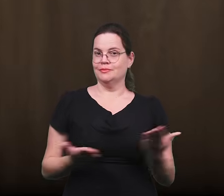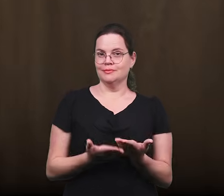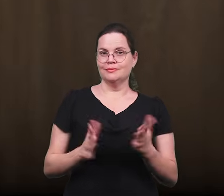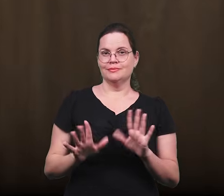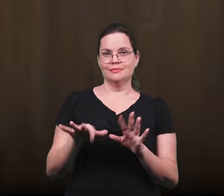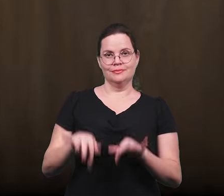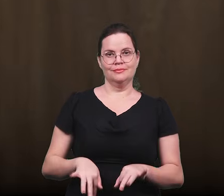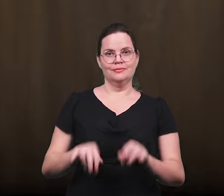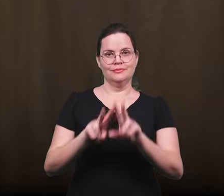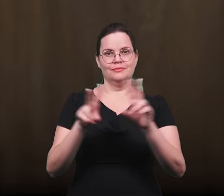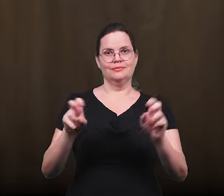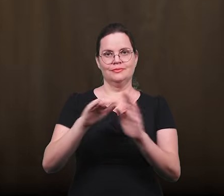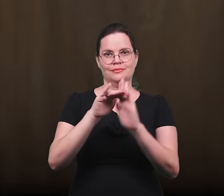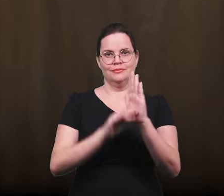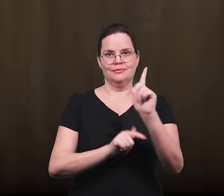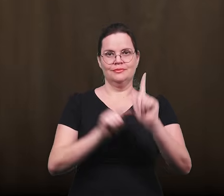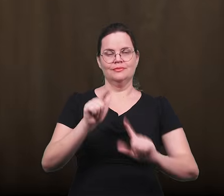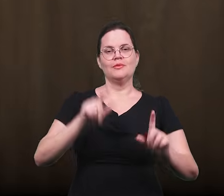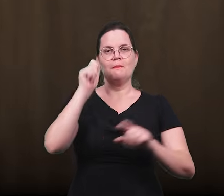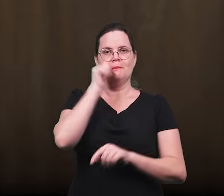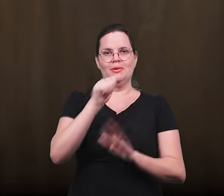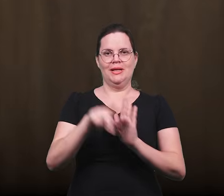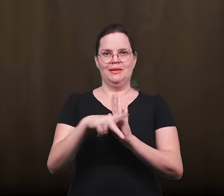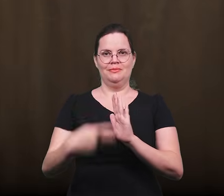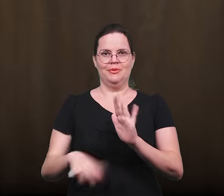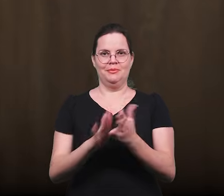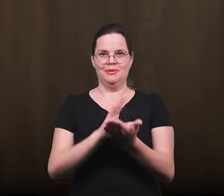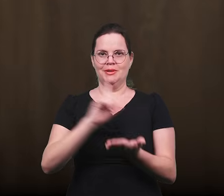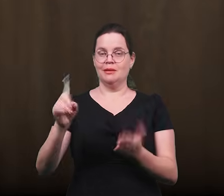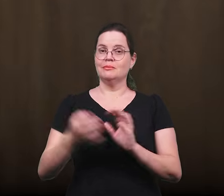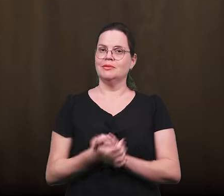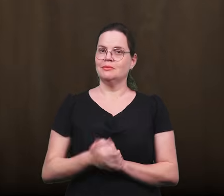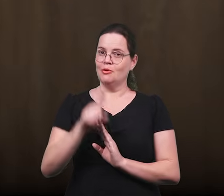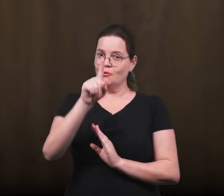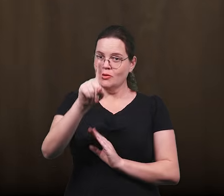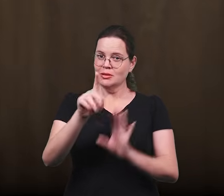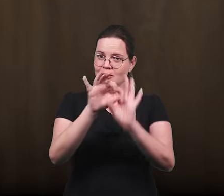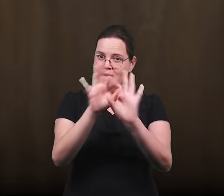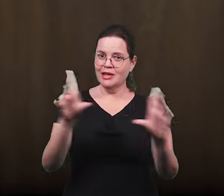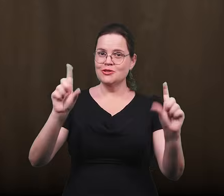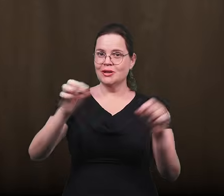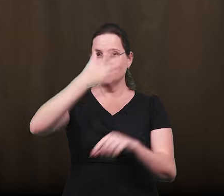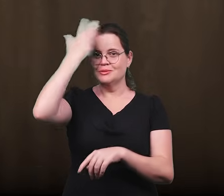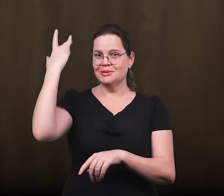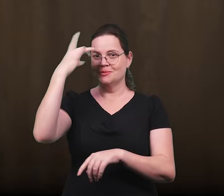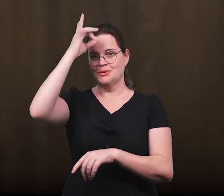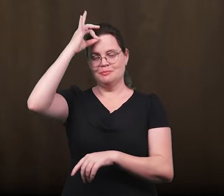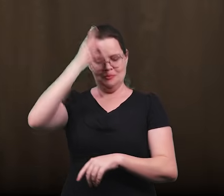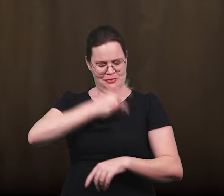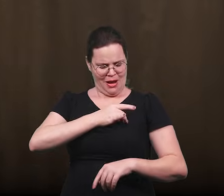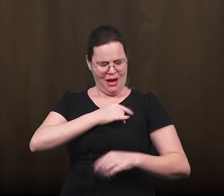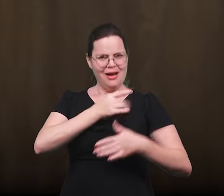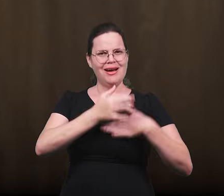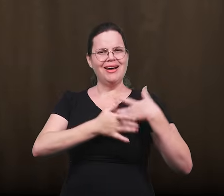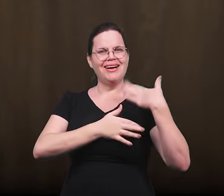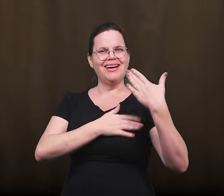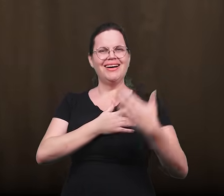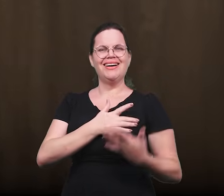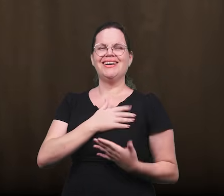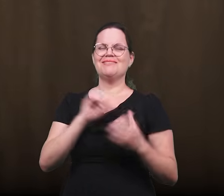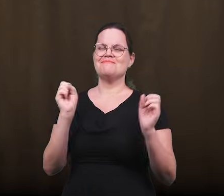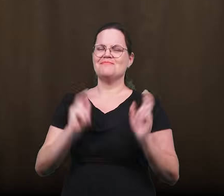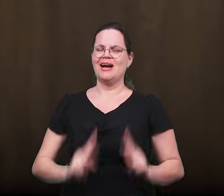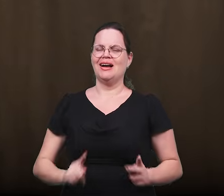de mais um programa Mulheres Bíblicas. Permita que as águas vivas de Deus encham o seu coração de